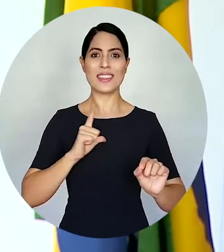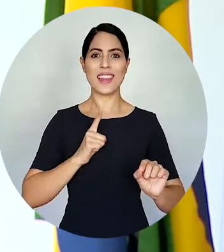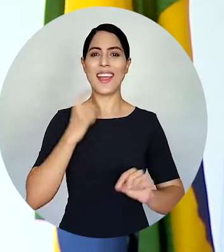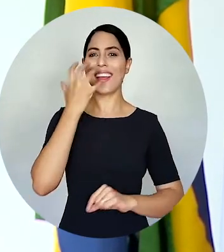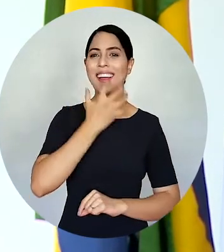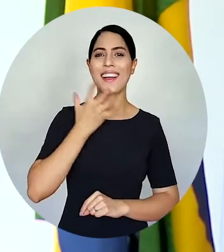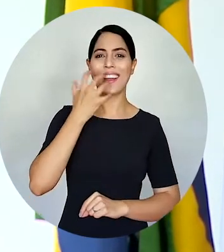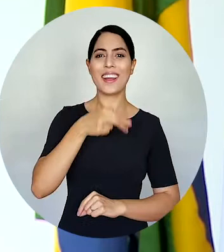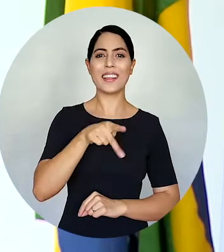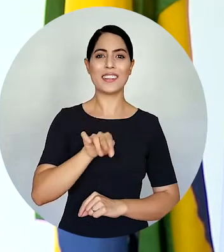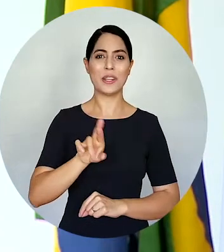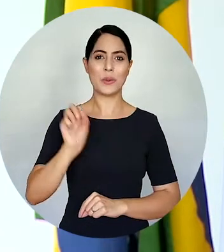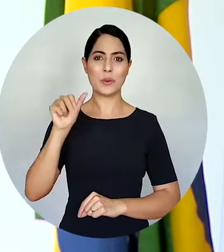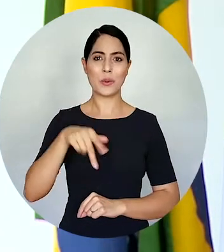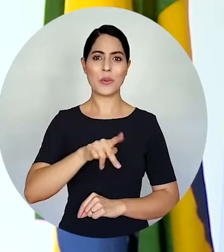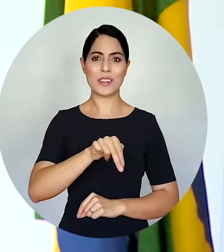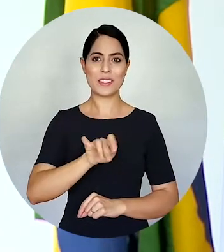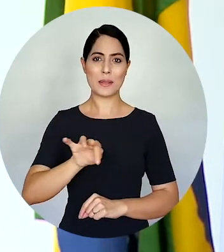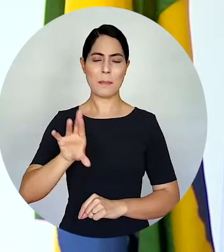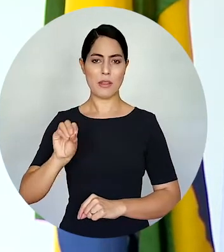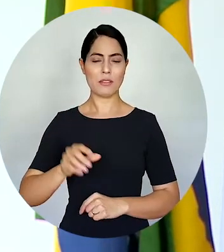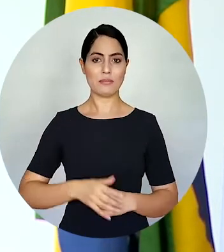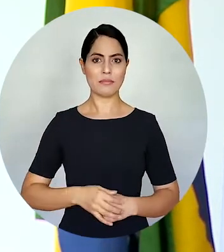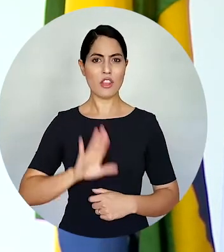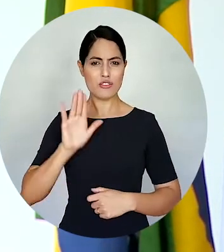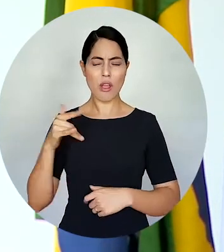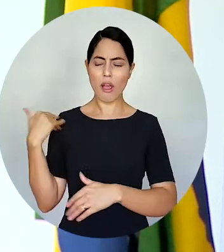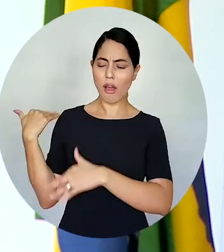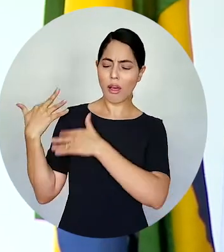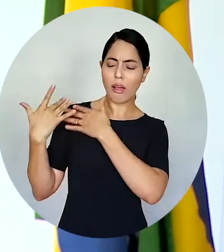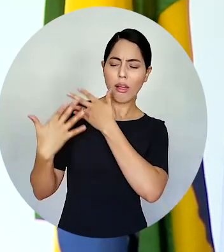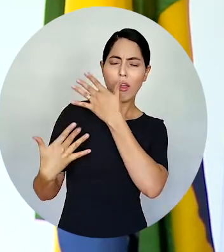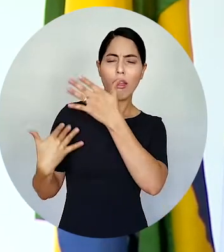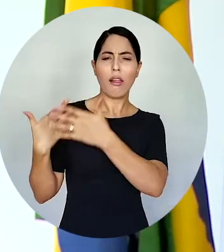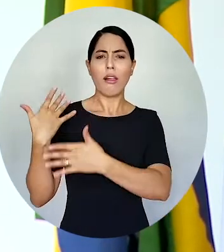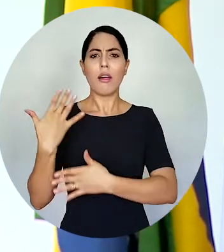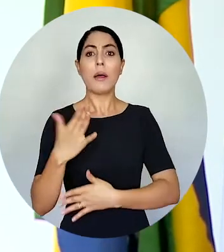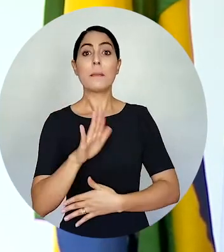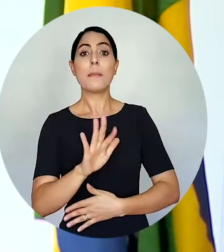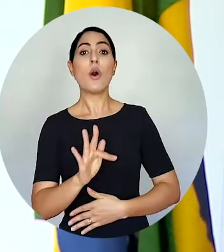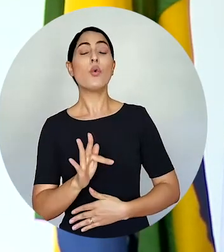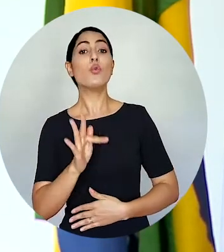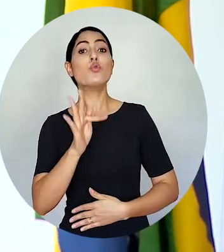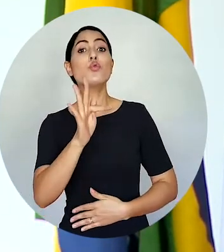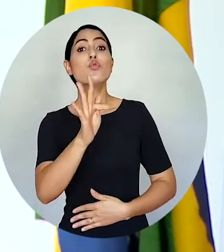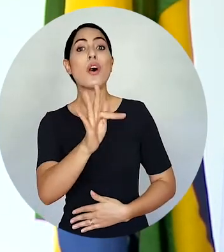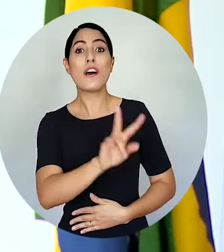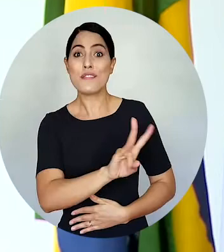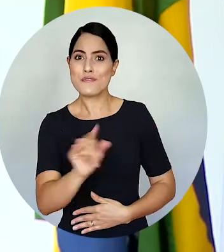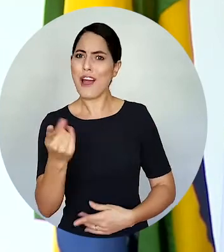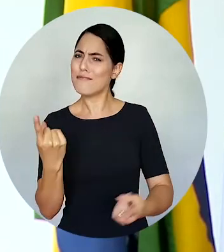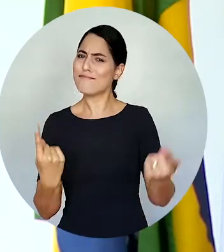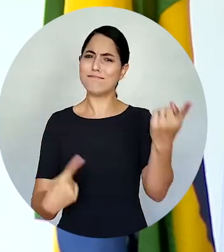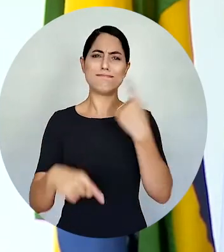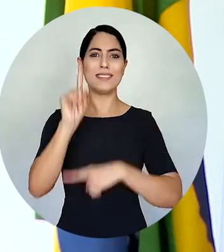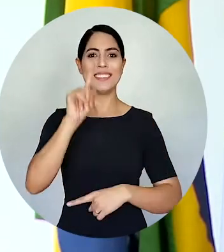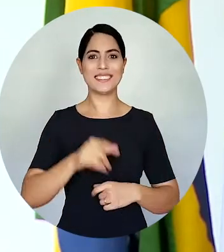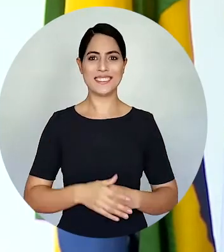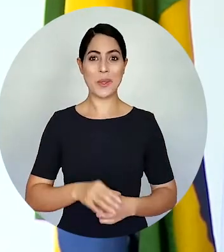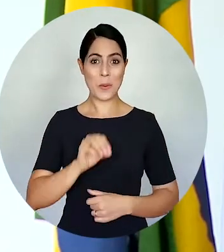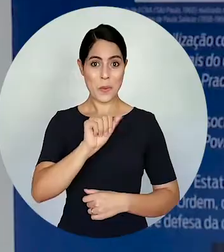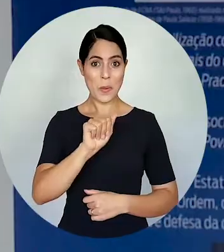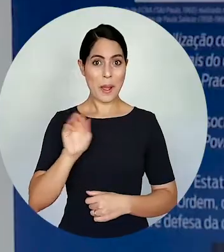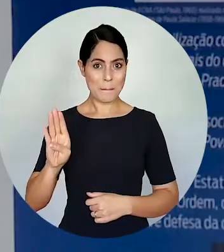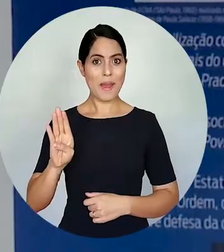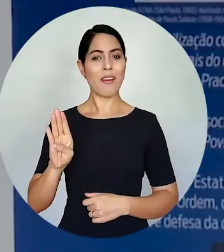Milton Nascimento, se muito vale o já feito, mais vale o que será. Vida longa à